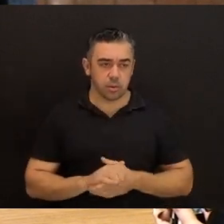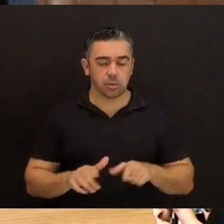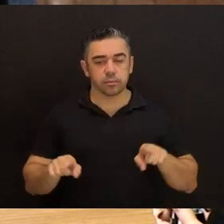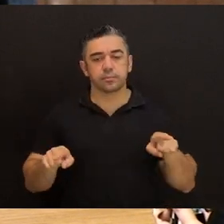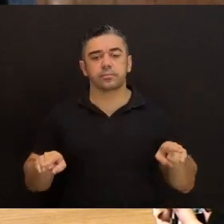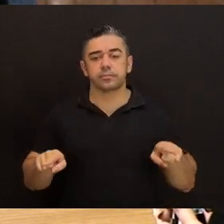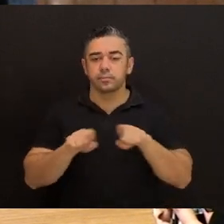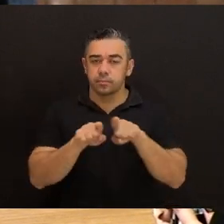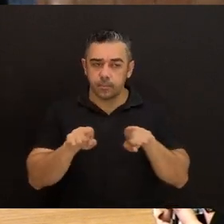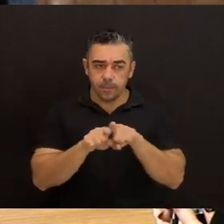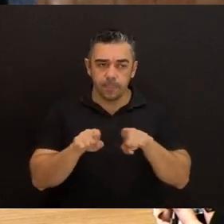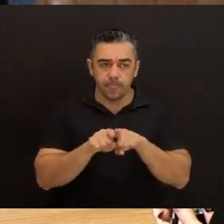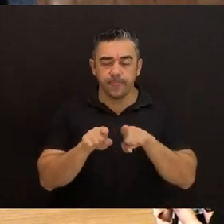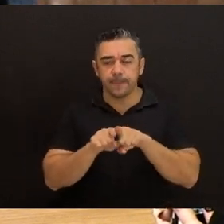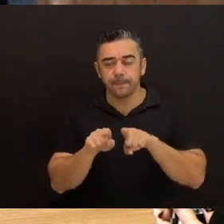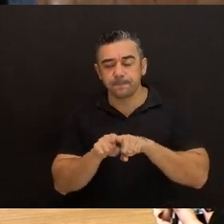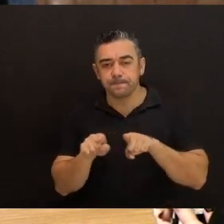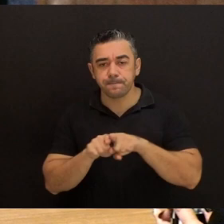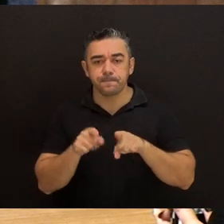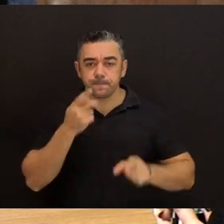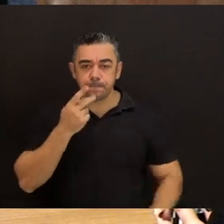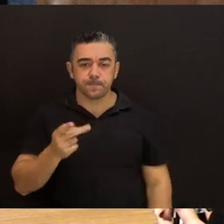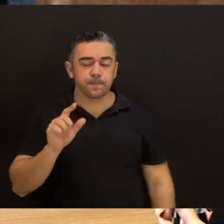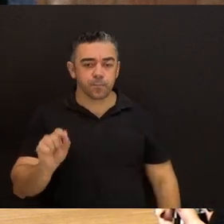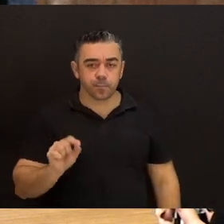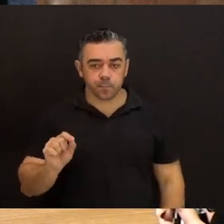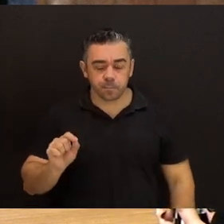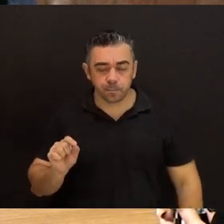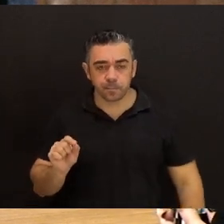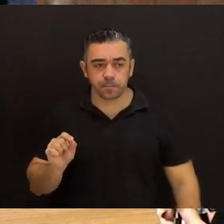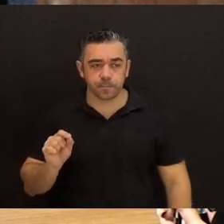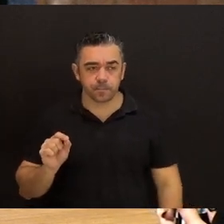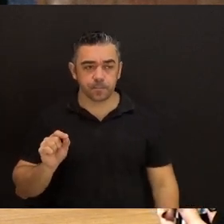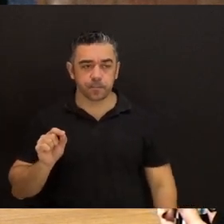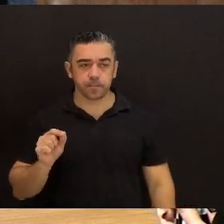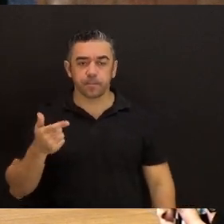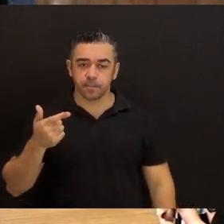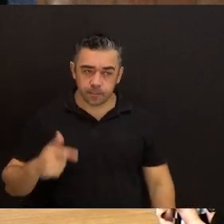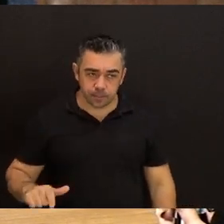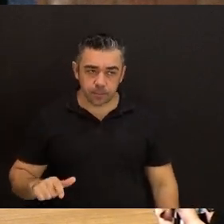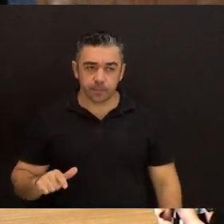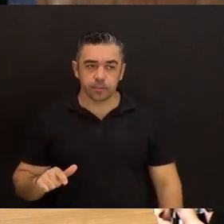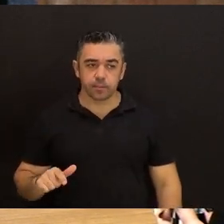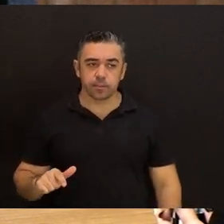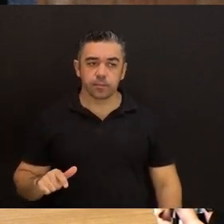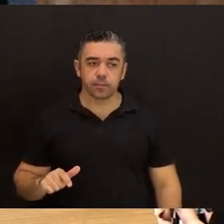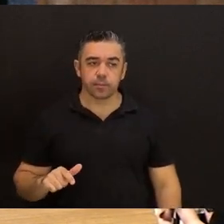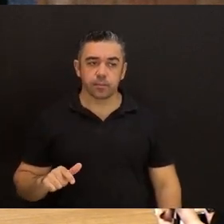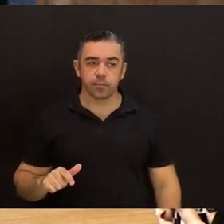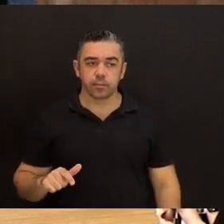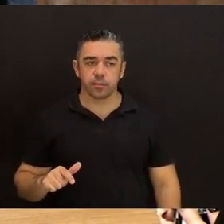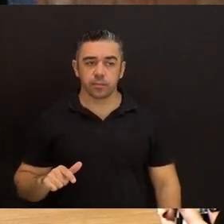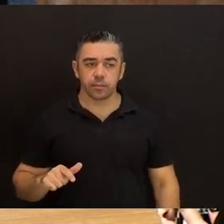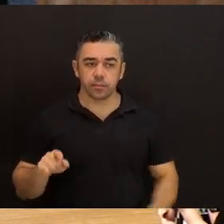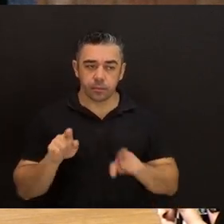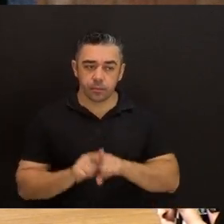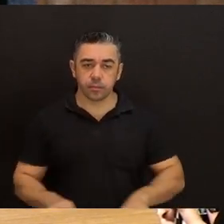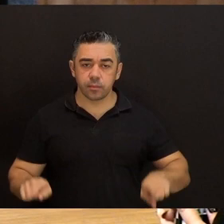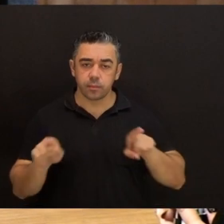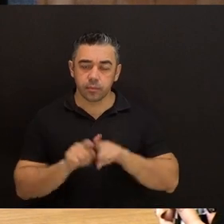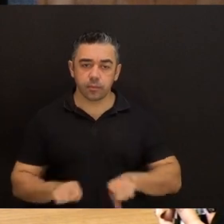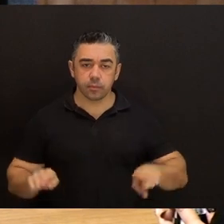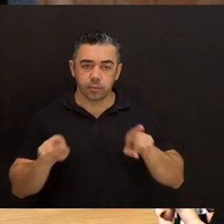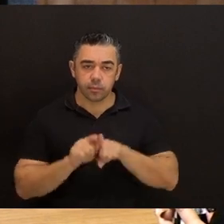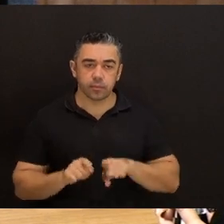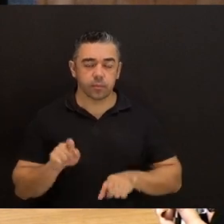também fazer menção sobre repetido né repetir aqui inclusive sobre os encaminhamentos